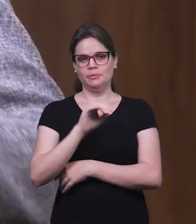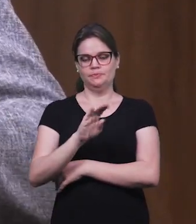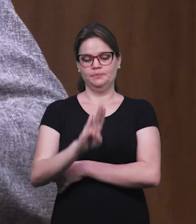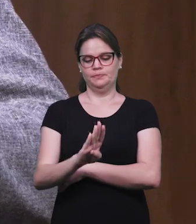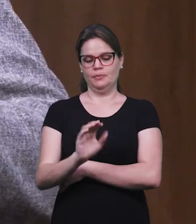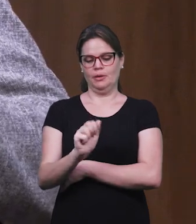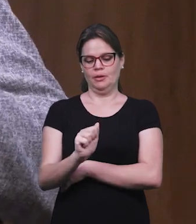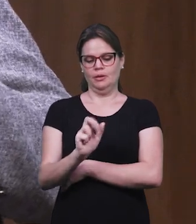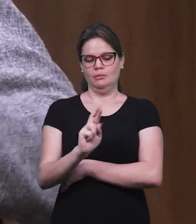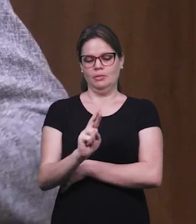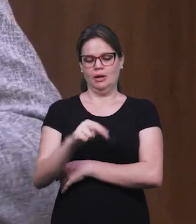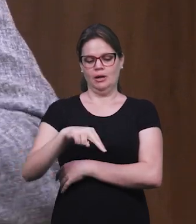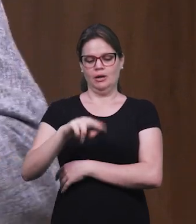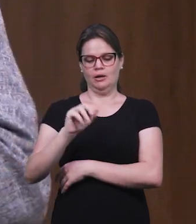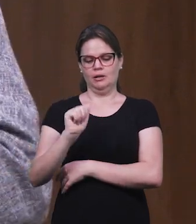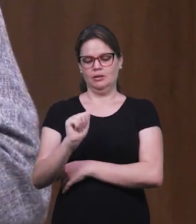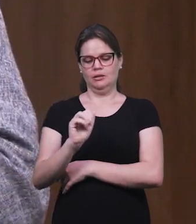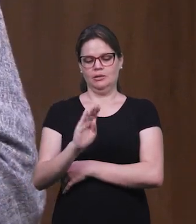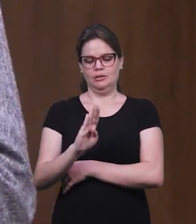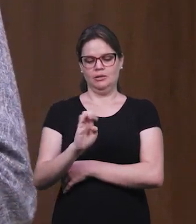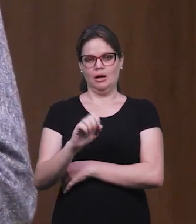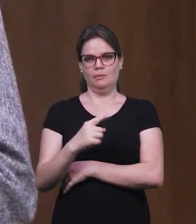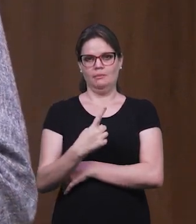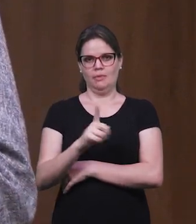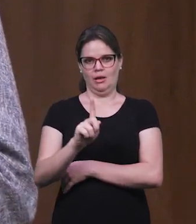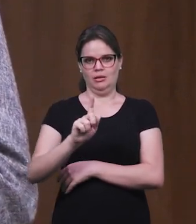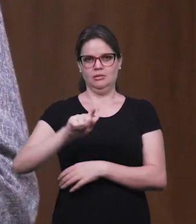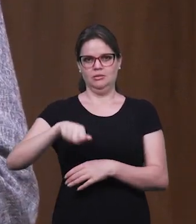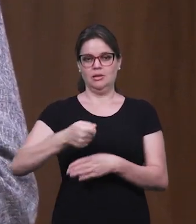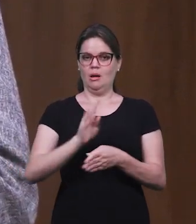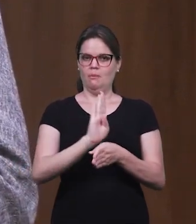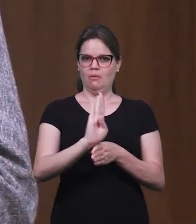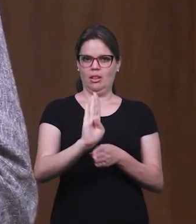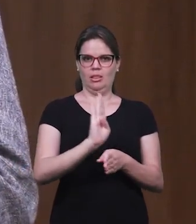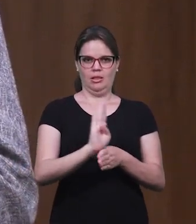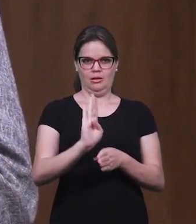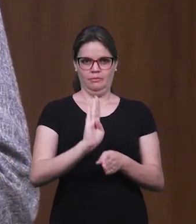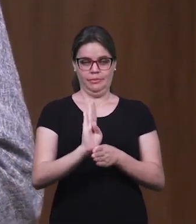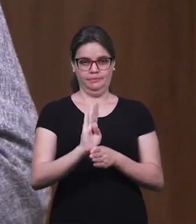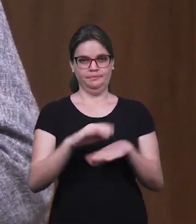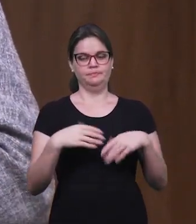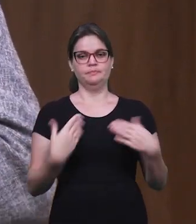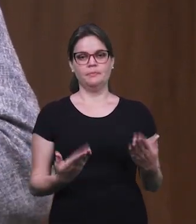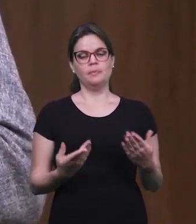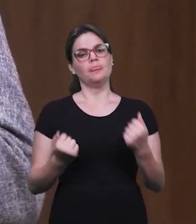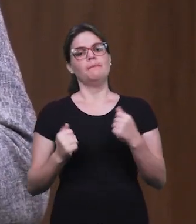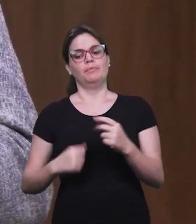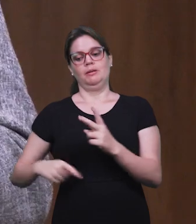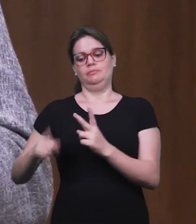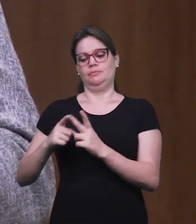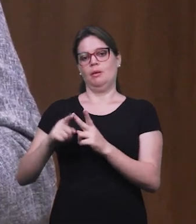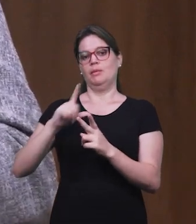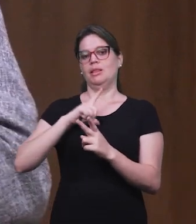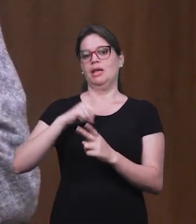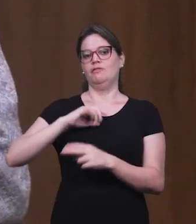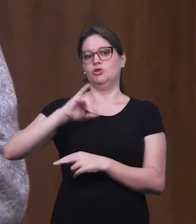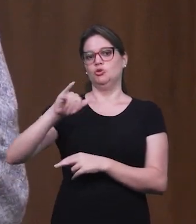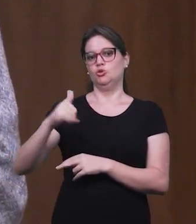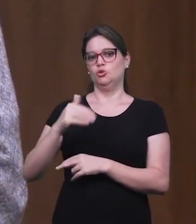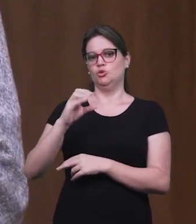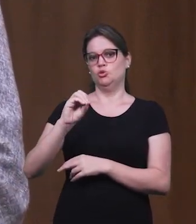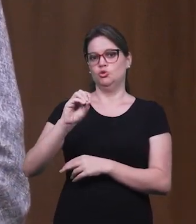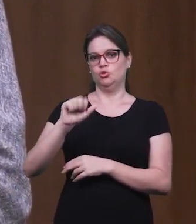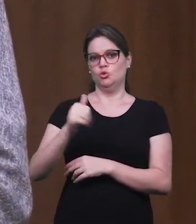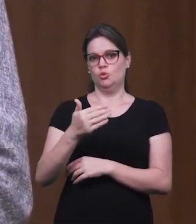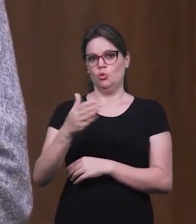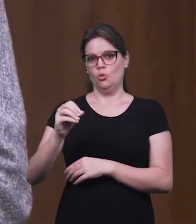continente. Quem entra, então, nós temos dois nomes importantes, Paulo e Barnabé. Havia igrejas